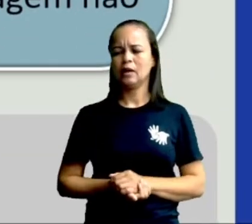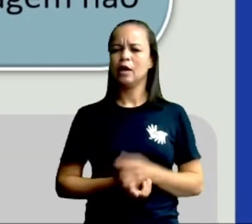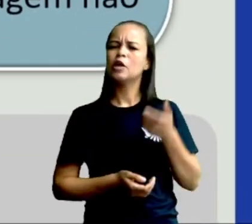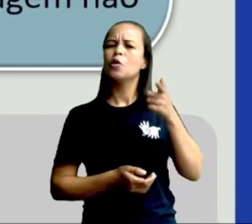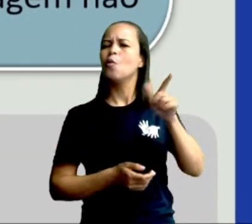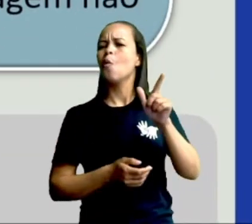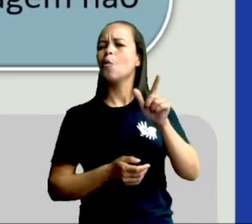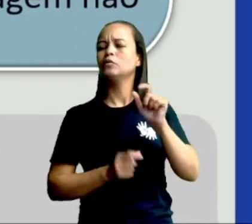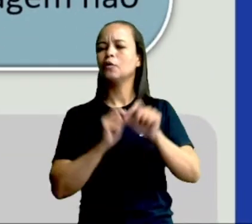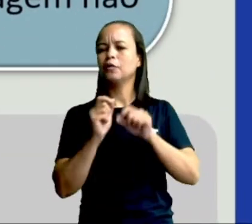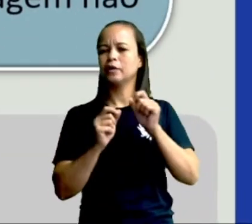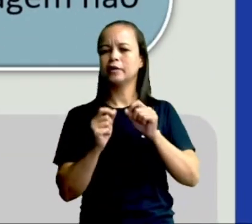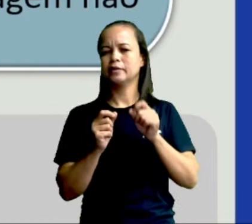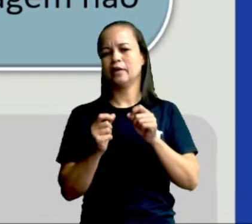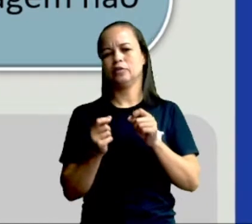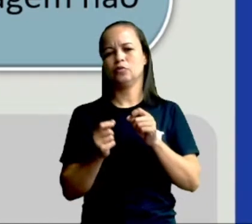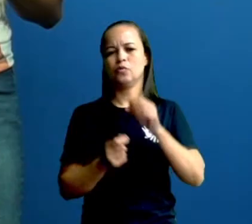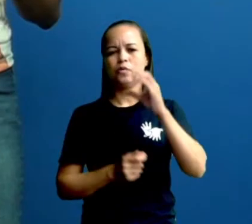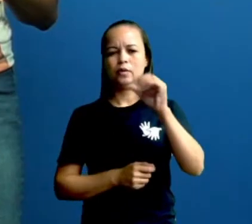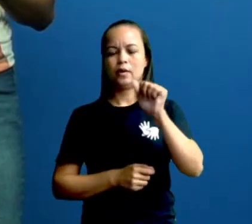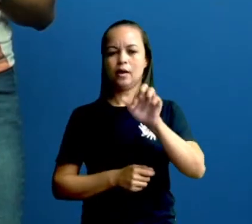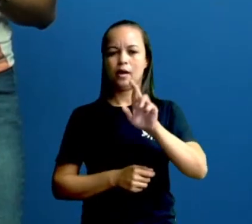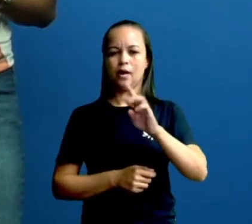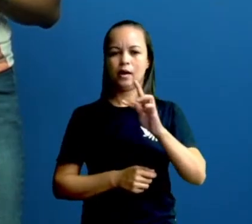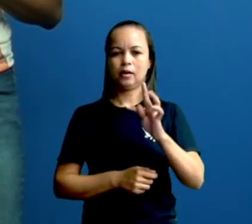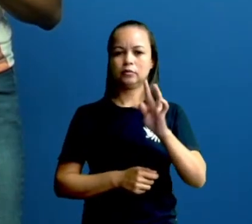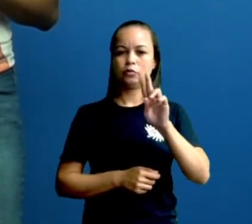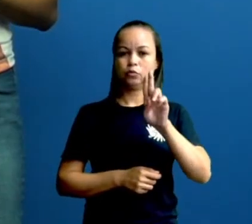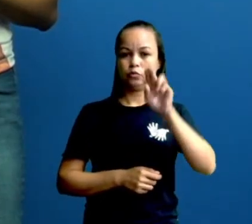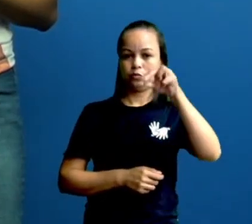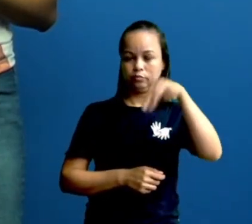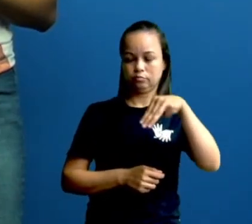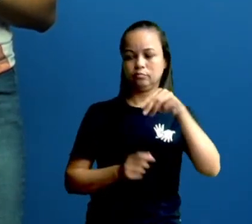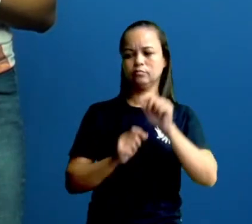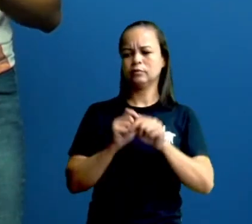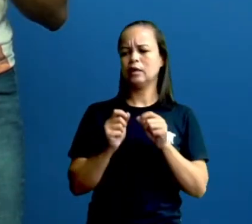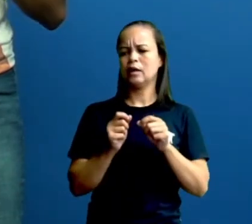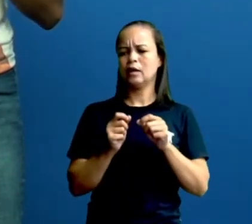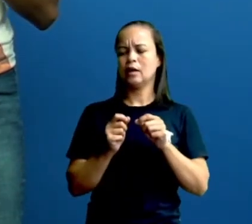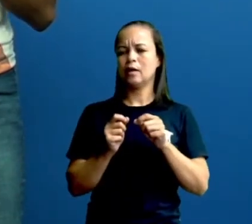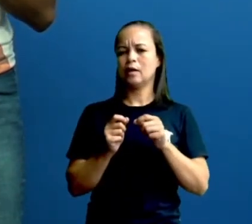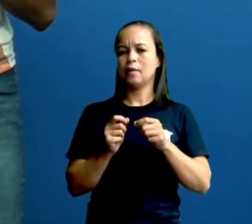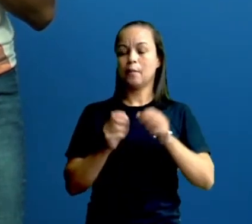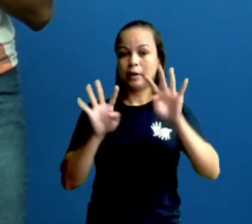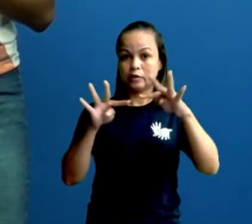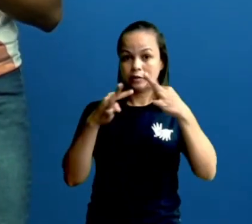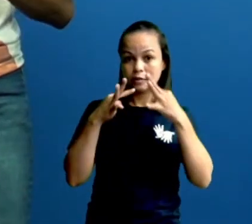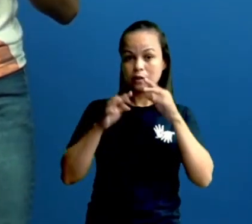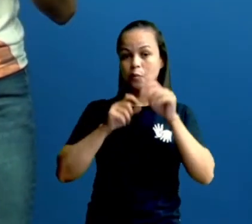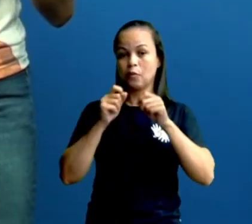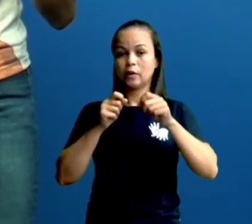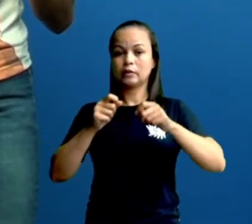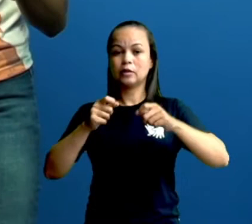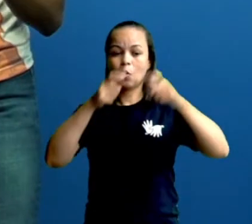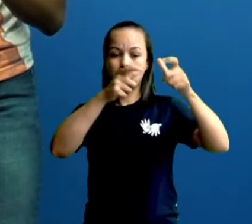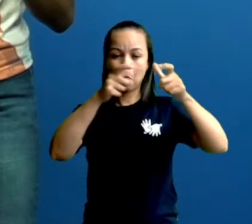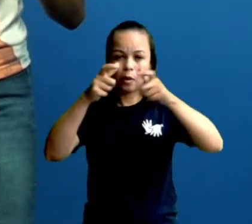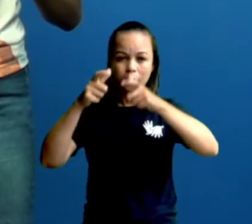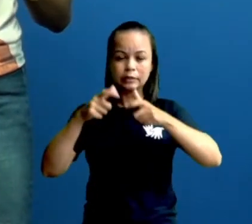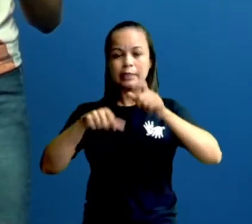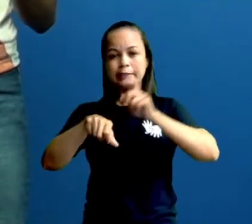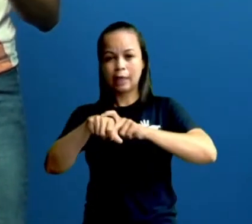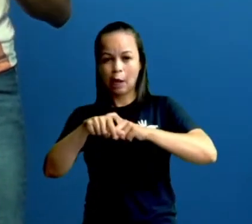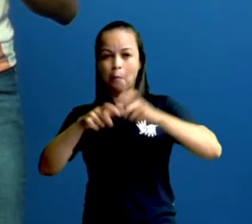diz? O cartoon. Gente, primeiro ponto. Presta bem atenção, porque não se localiza em determinado